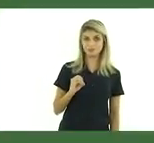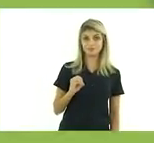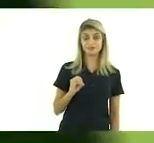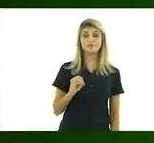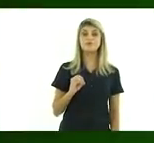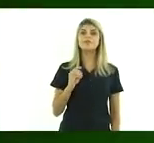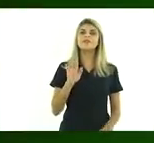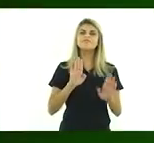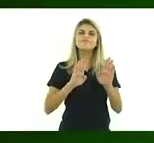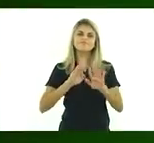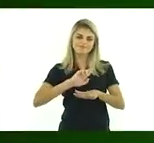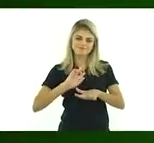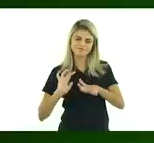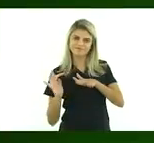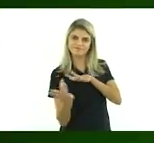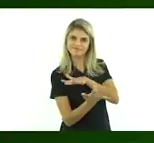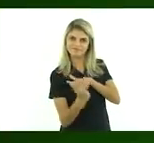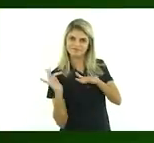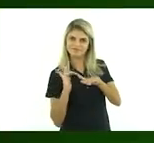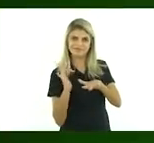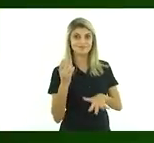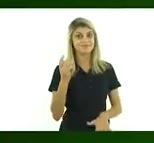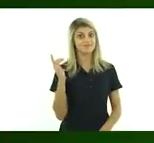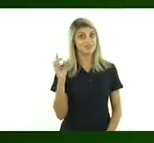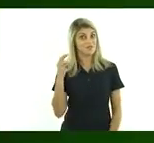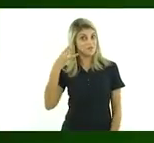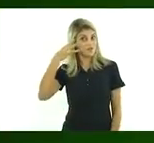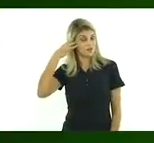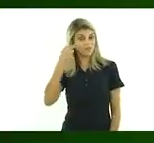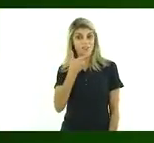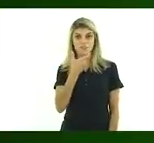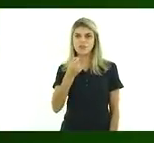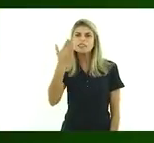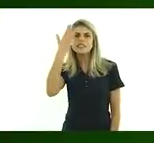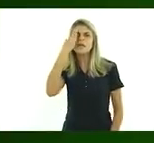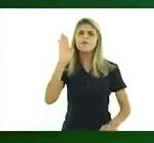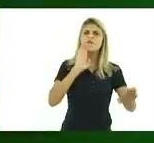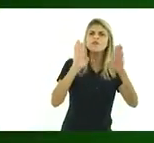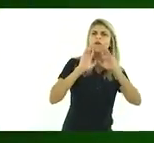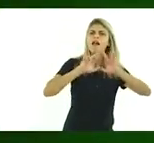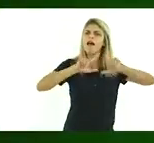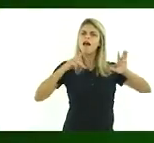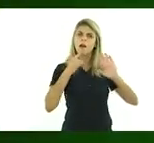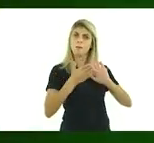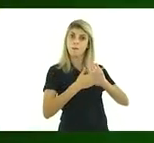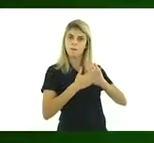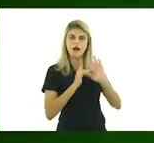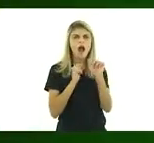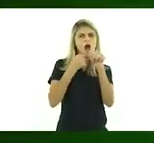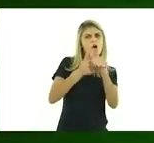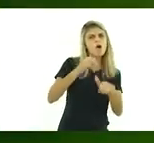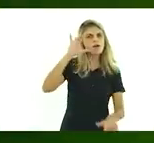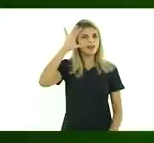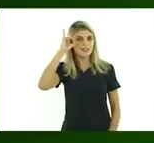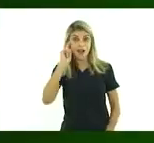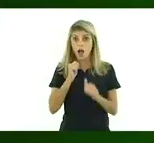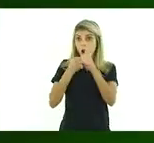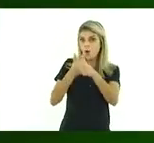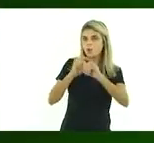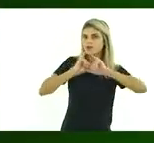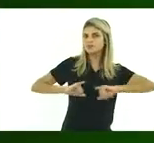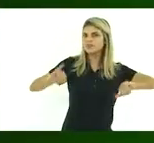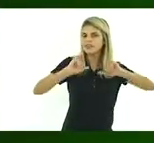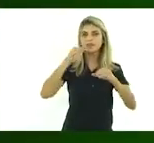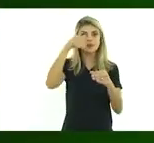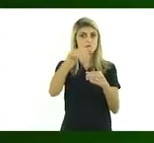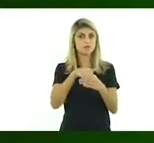20. Acesse as redes sociais do Wilson 20. Saiba das nossas propostas. Acompanhe a